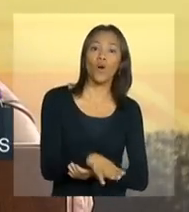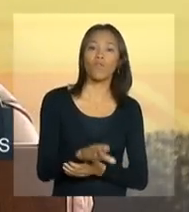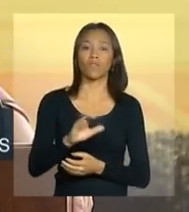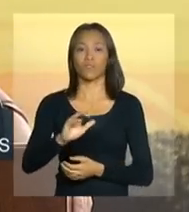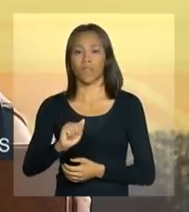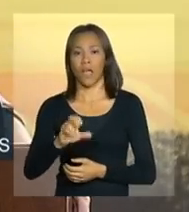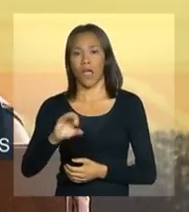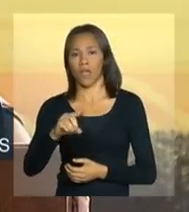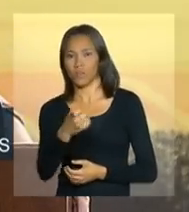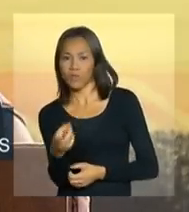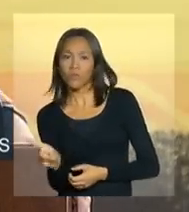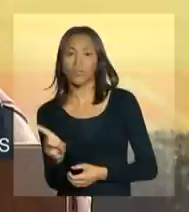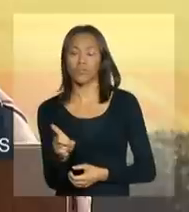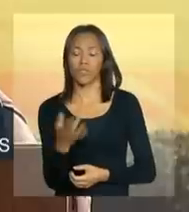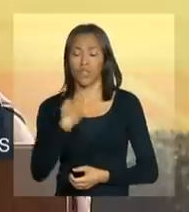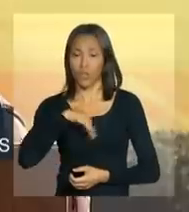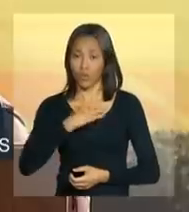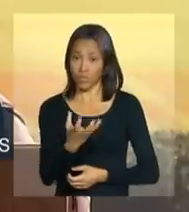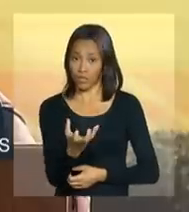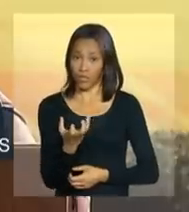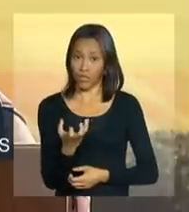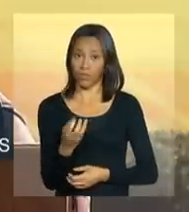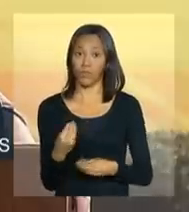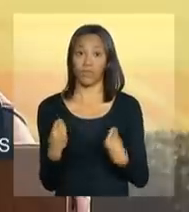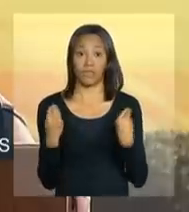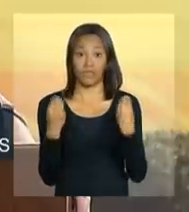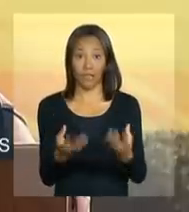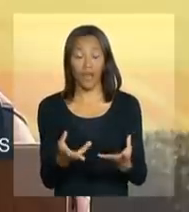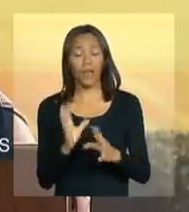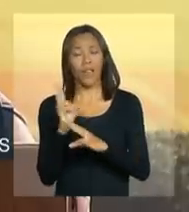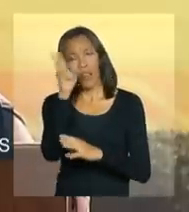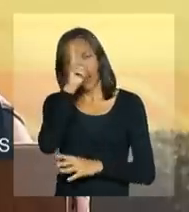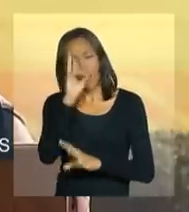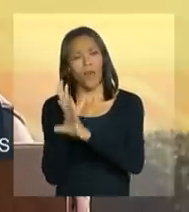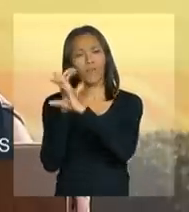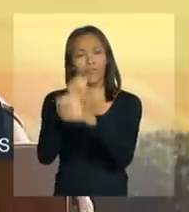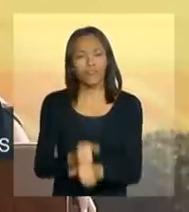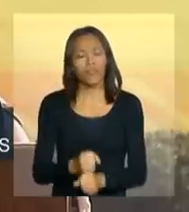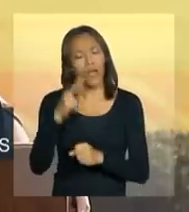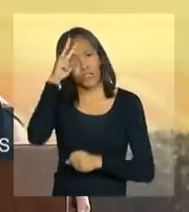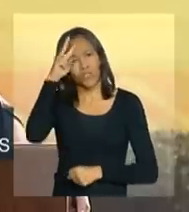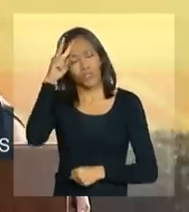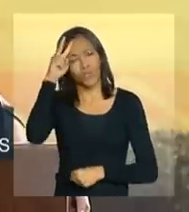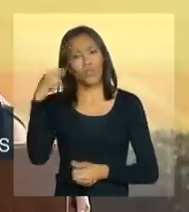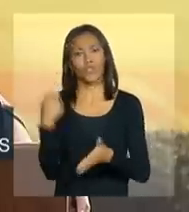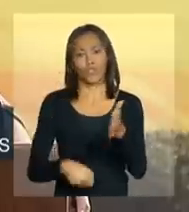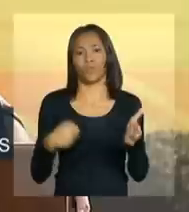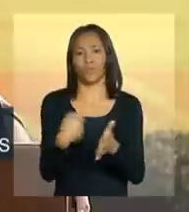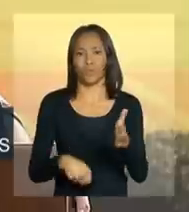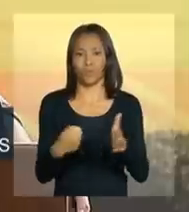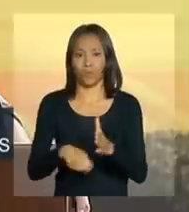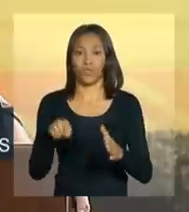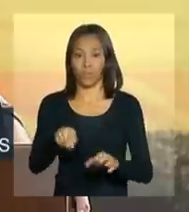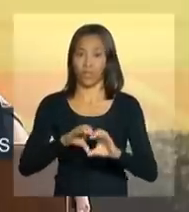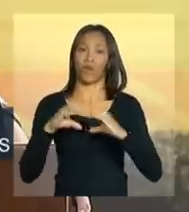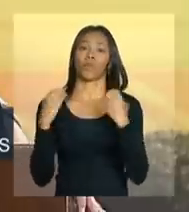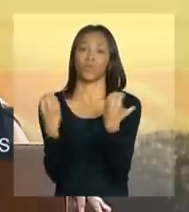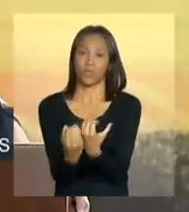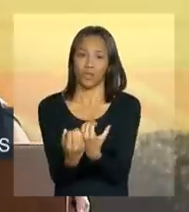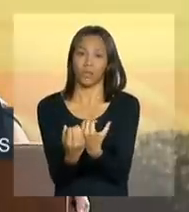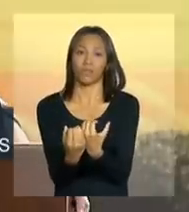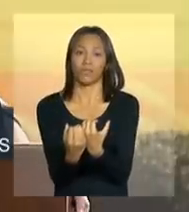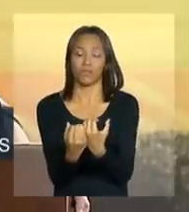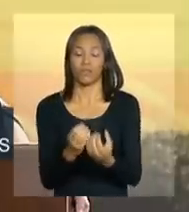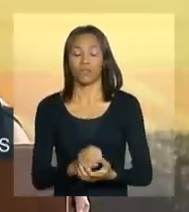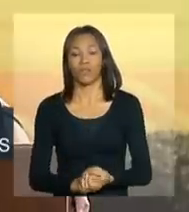nós estamos resgatando essa história de luta das populações quilombolas nesses